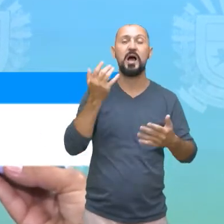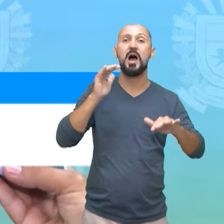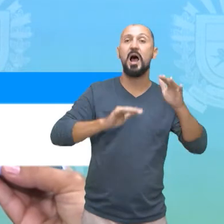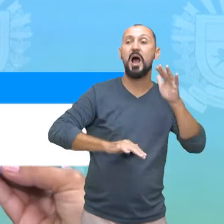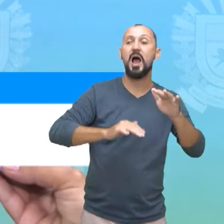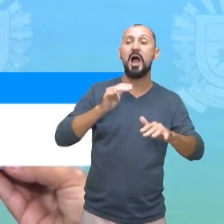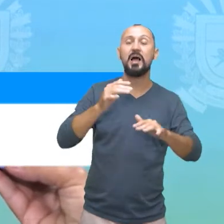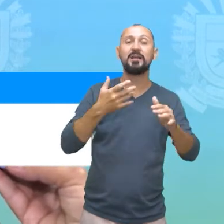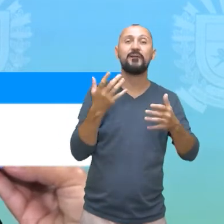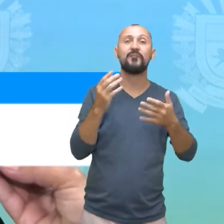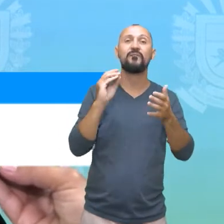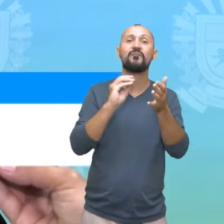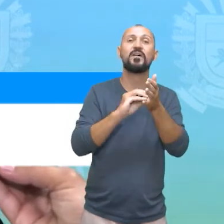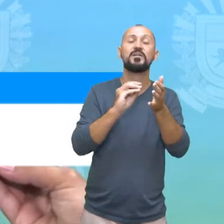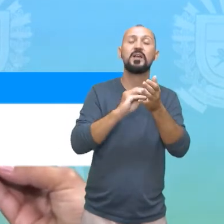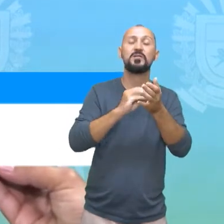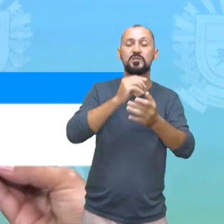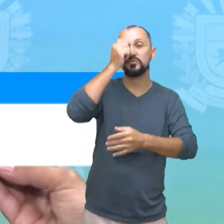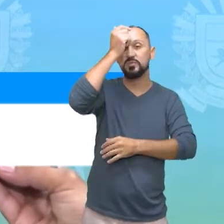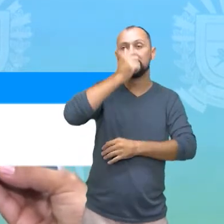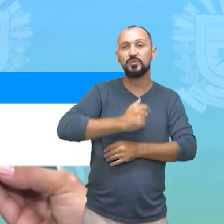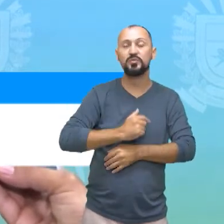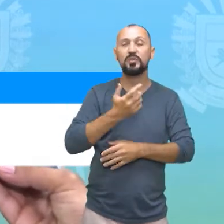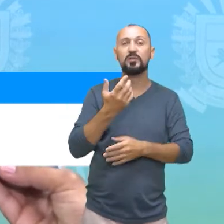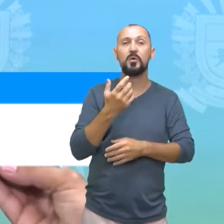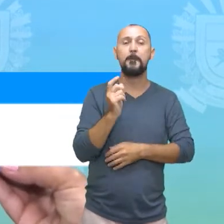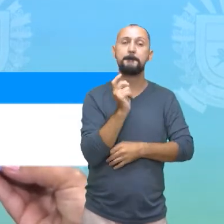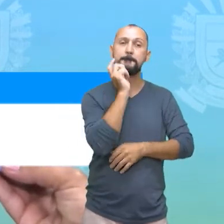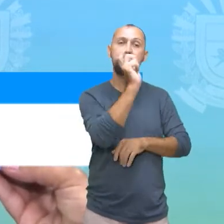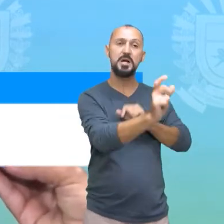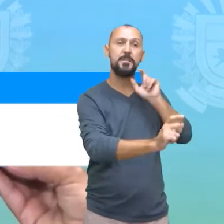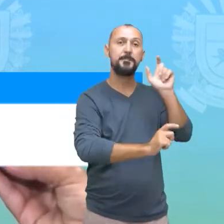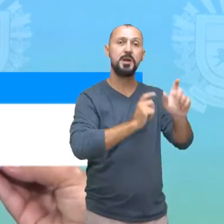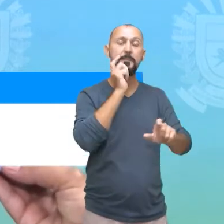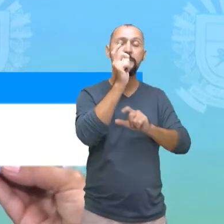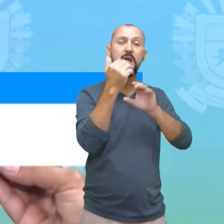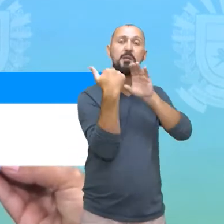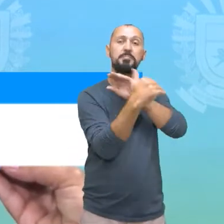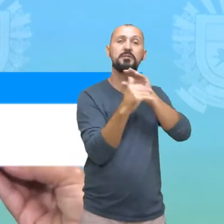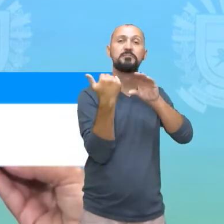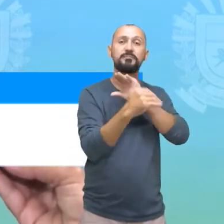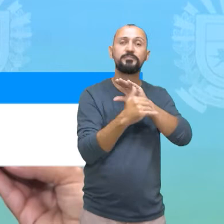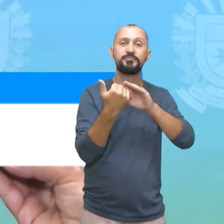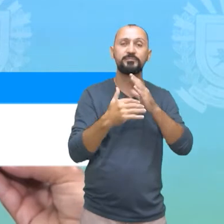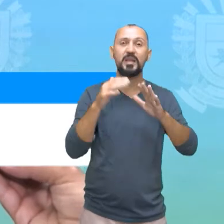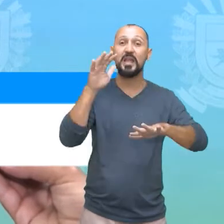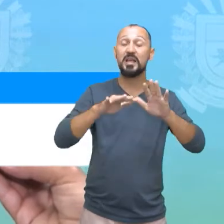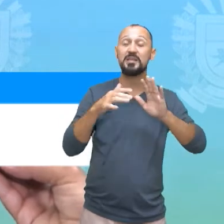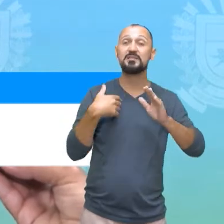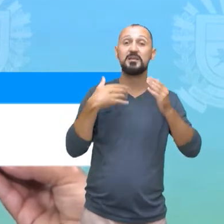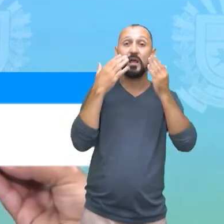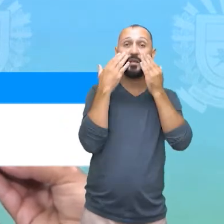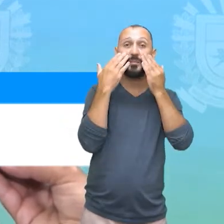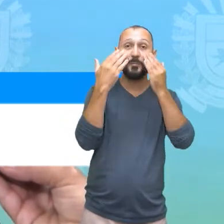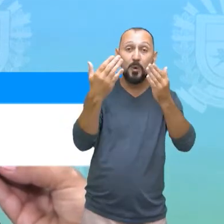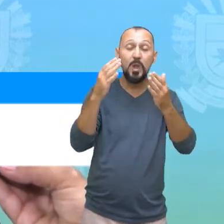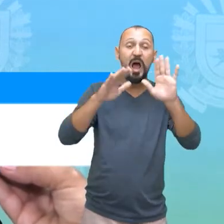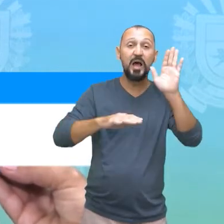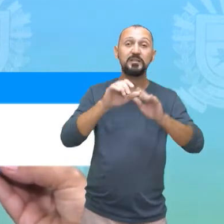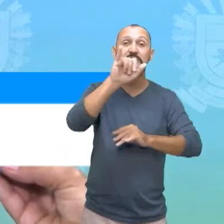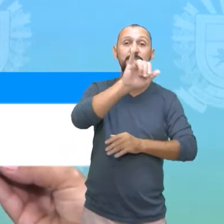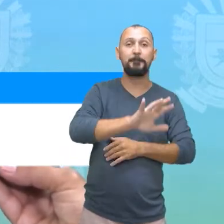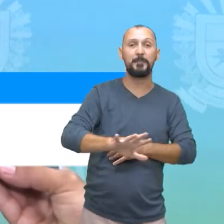de ódio, ou muitas vezes até ferindo a sua dignidade com palavras, com mensagens e